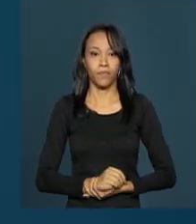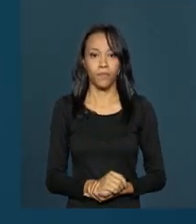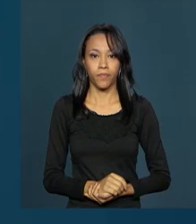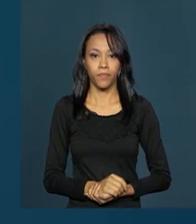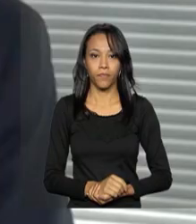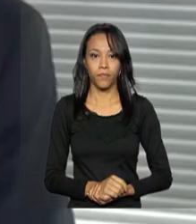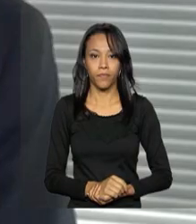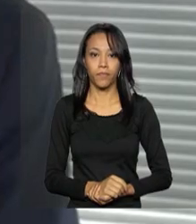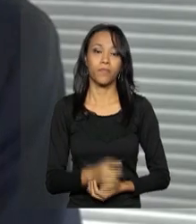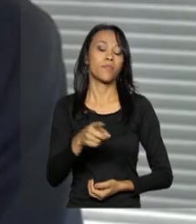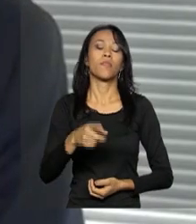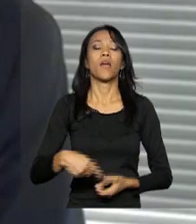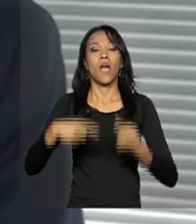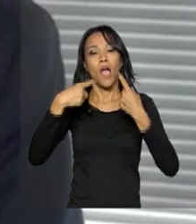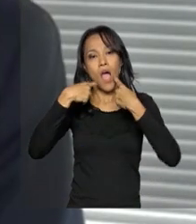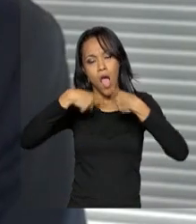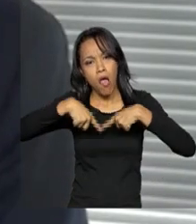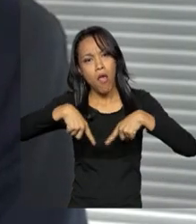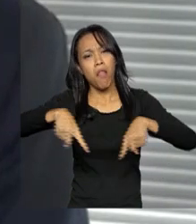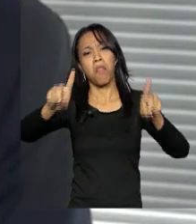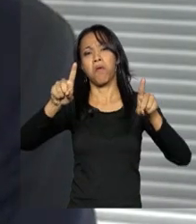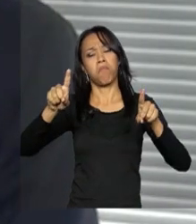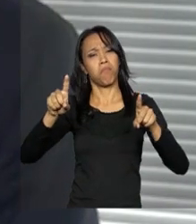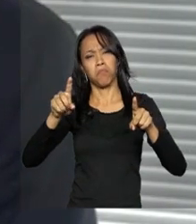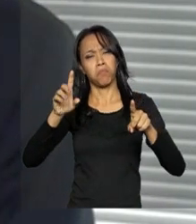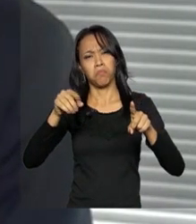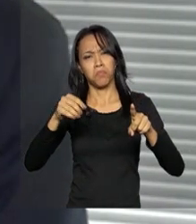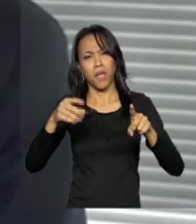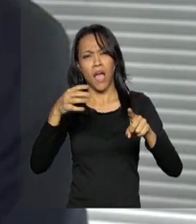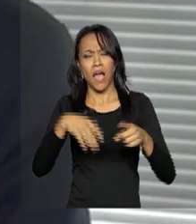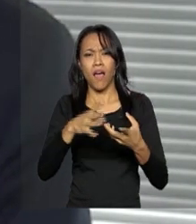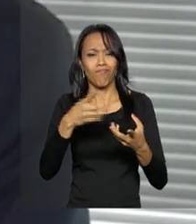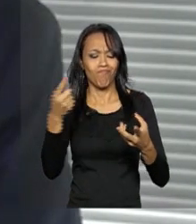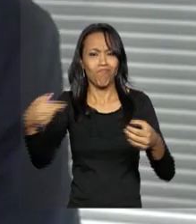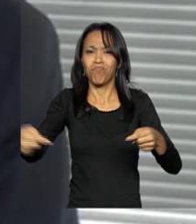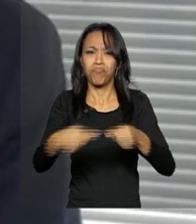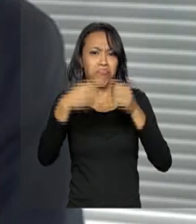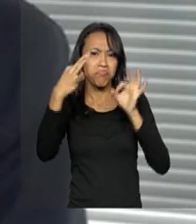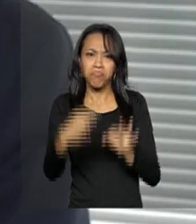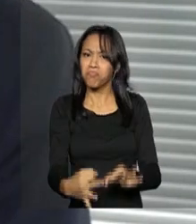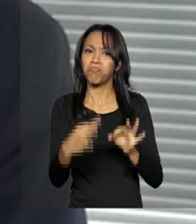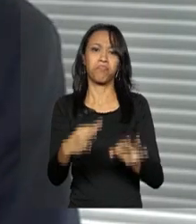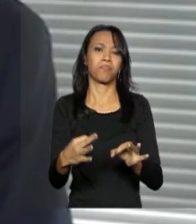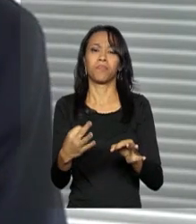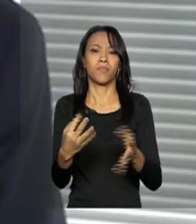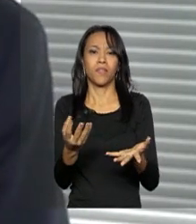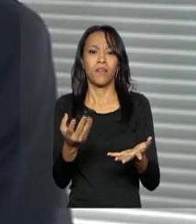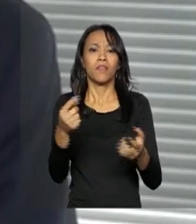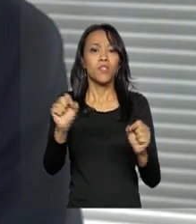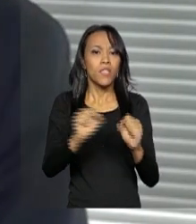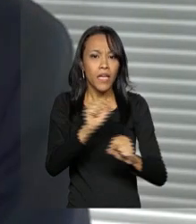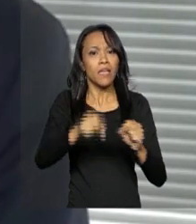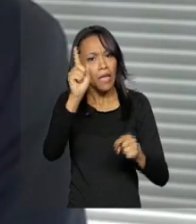legal as denúncias realmente não se configuram não se materializam de forma a justificar minimamente a configuração